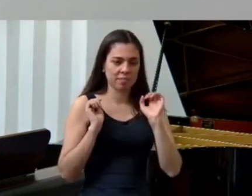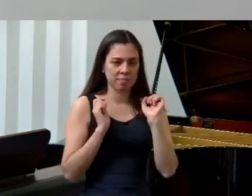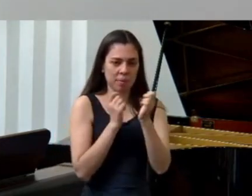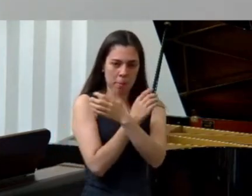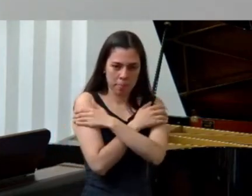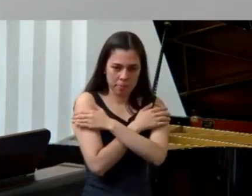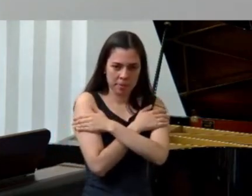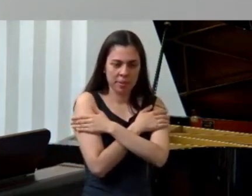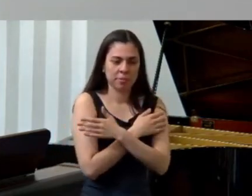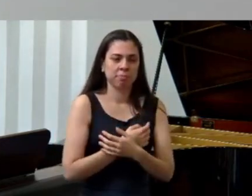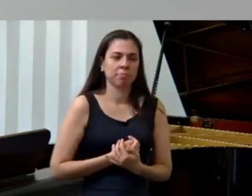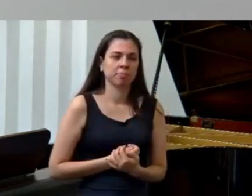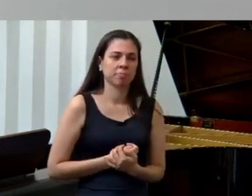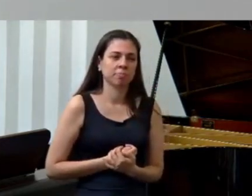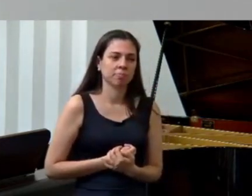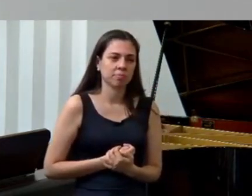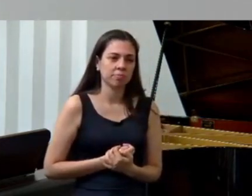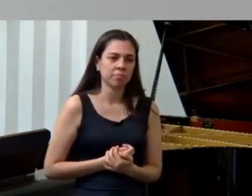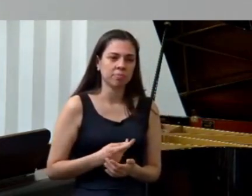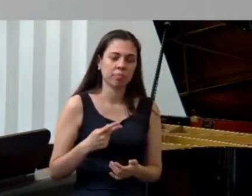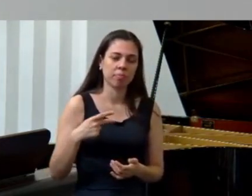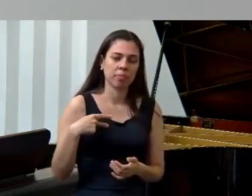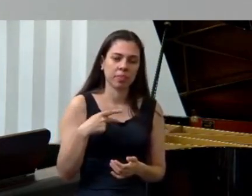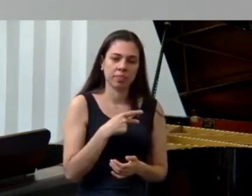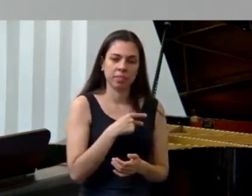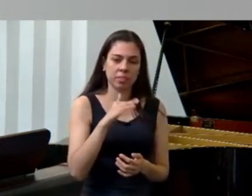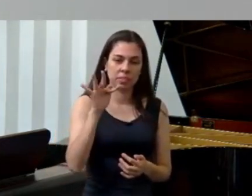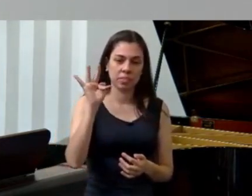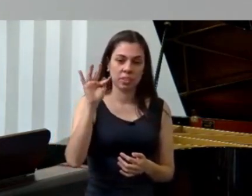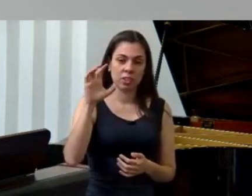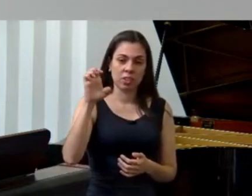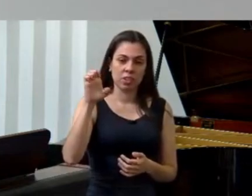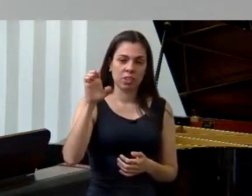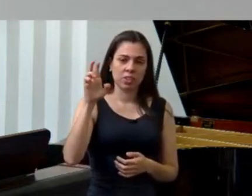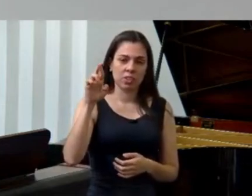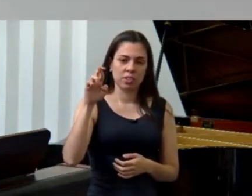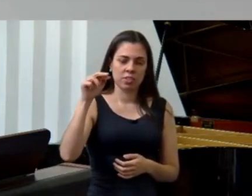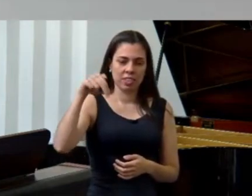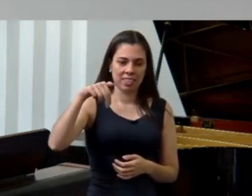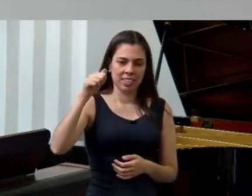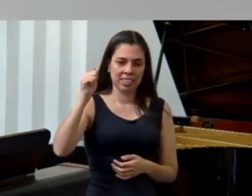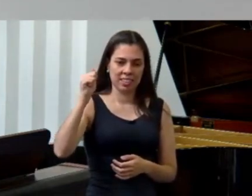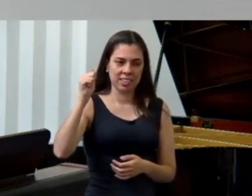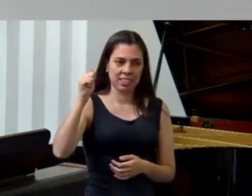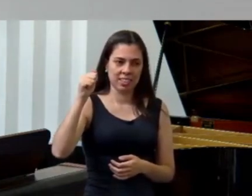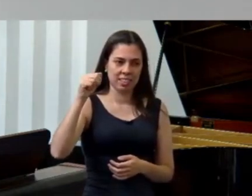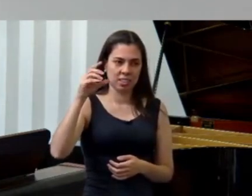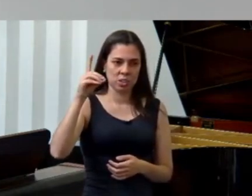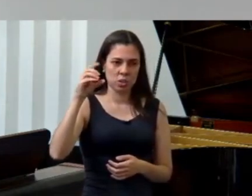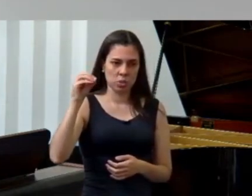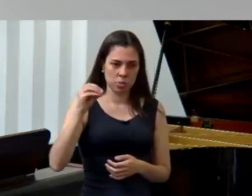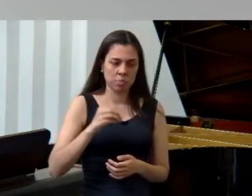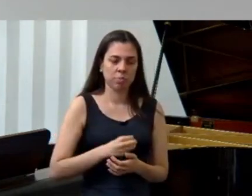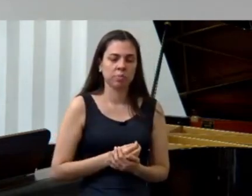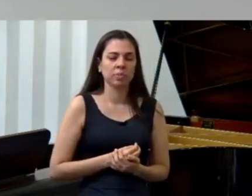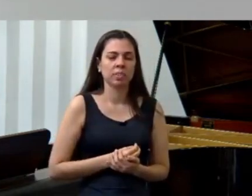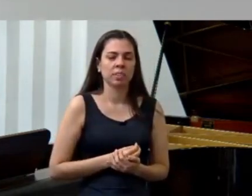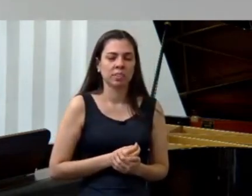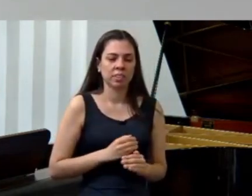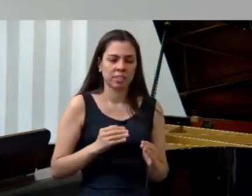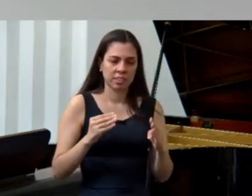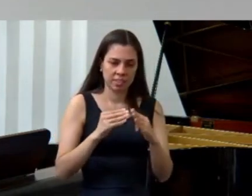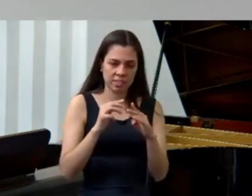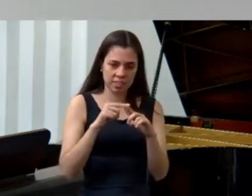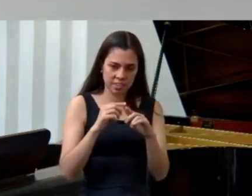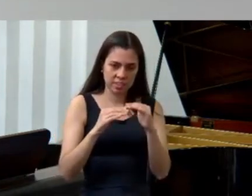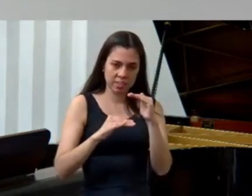o presbítero Fernando esteve lá com a Juliana, né? Conheceu a nossa igreja lá, que alegria grande. Igreja que vem crescendo